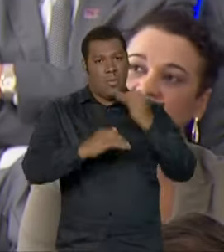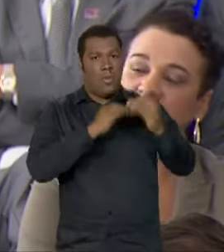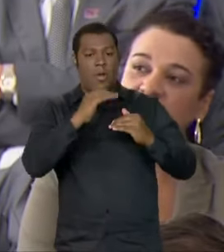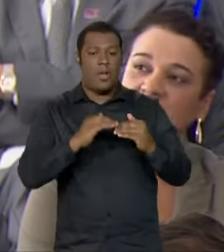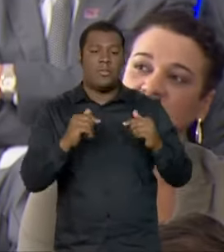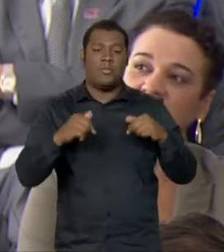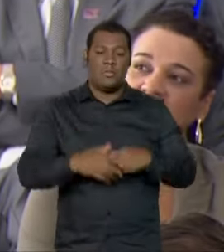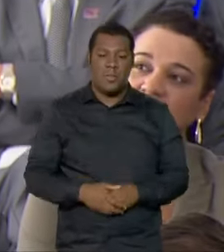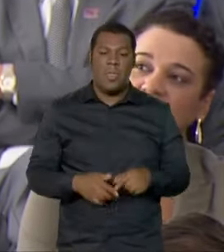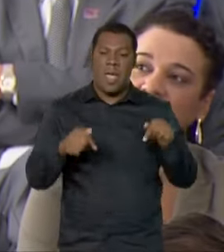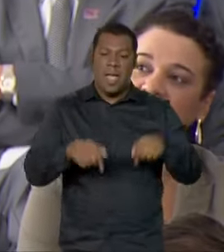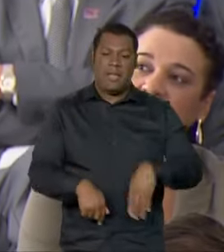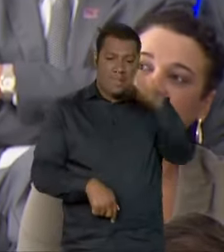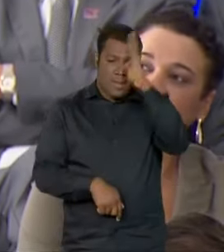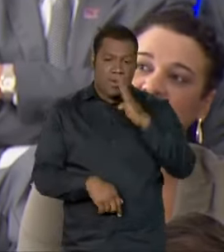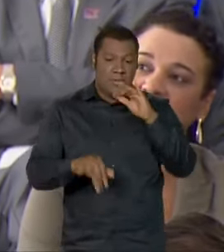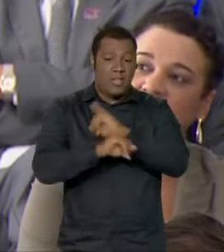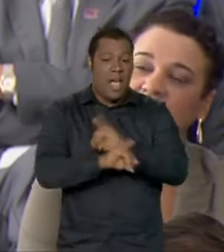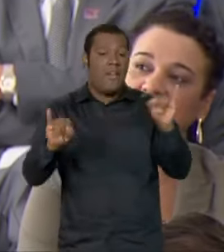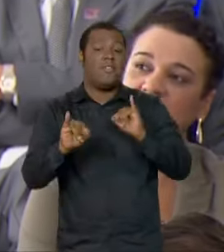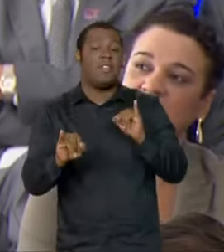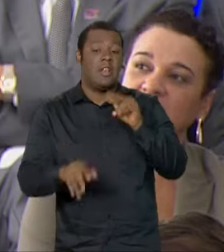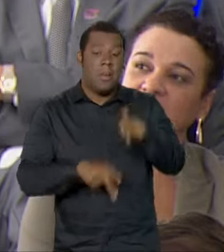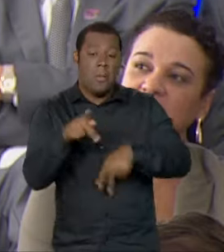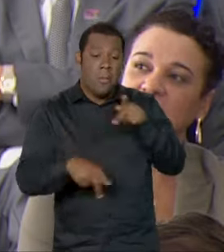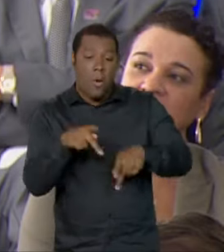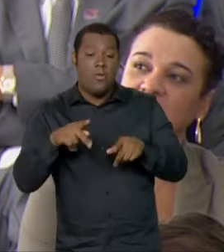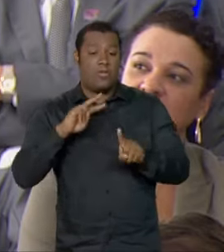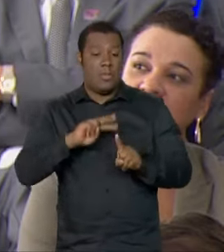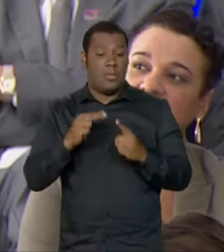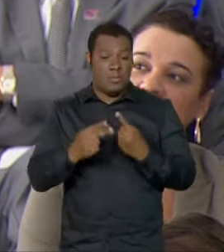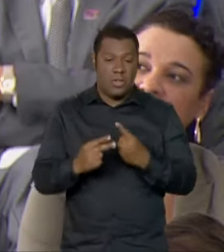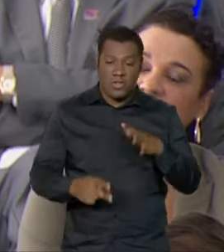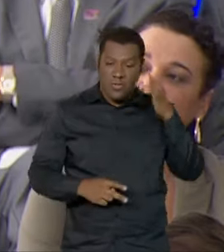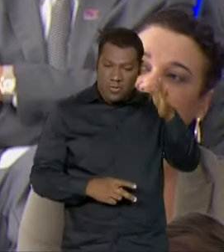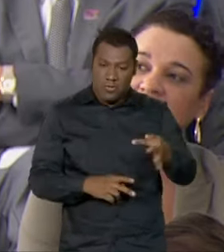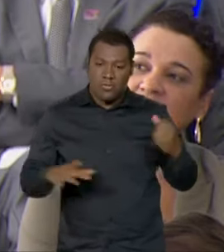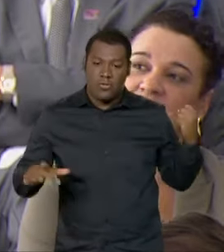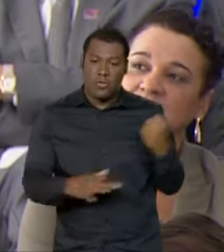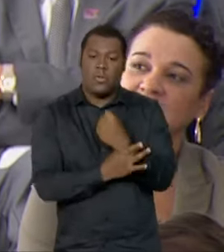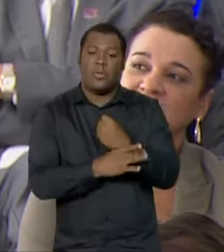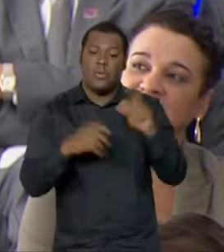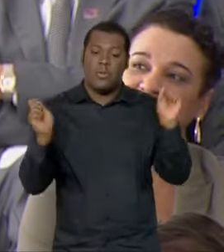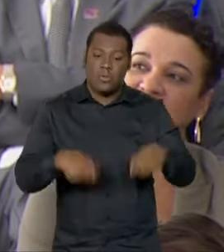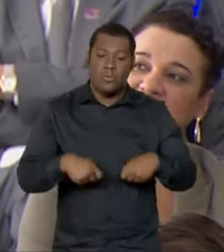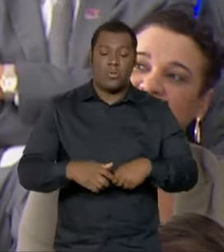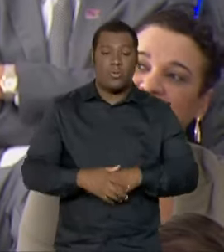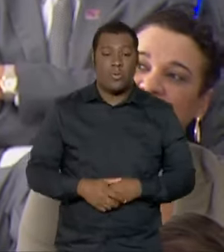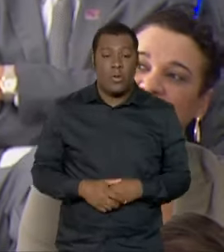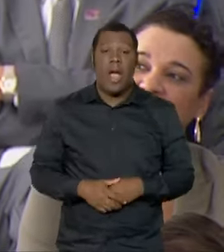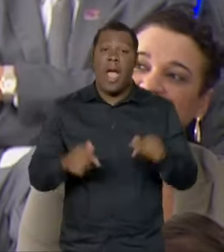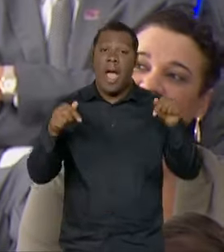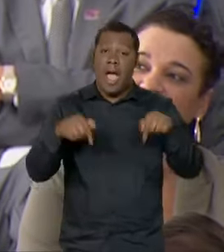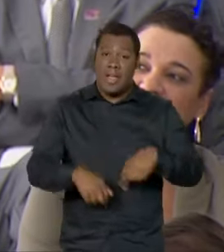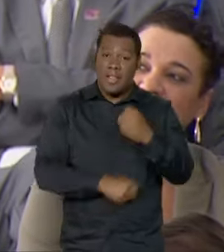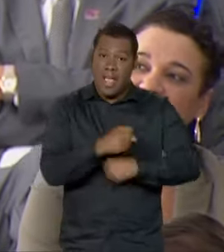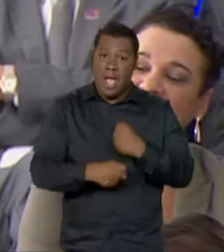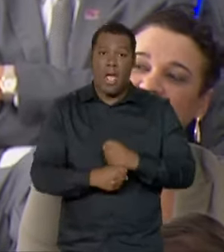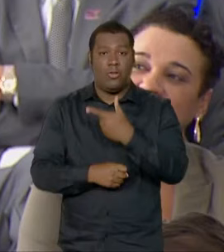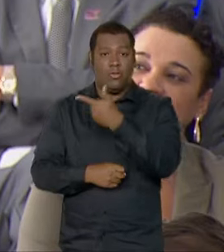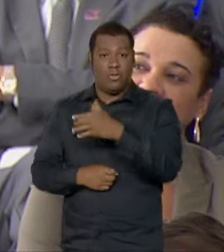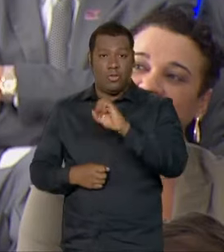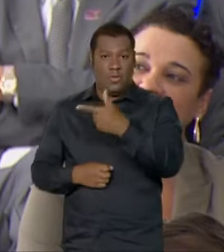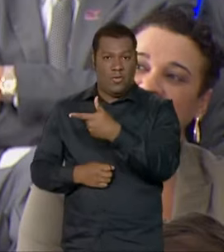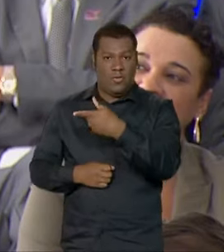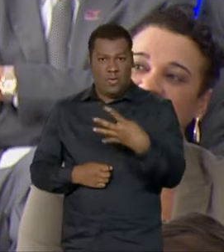está anunciando ao seu povo. Eu quero alertar aos pessimistas. Esse país vai crescer esse ano mais